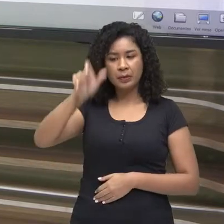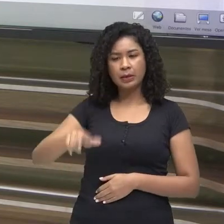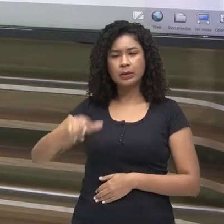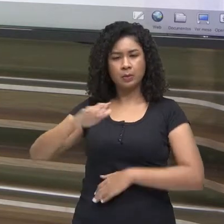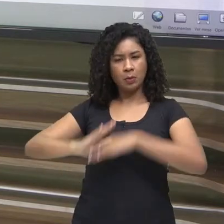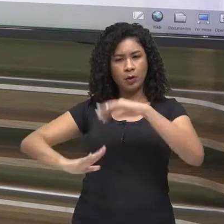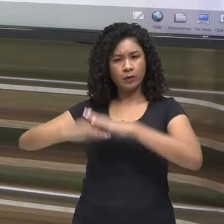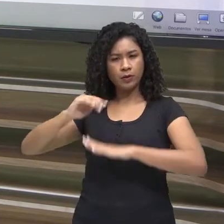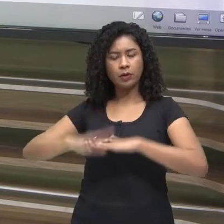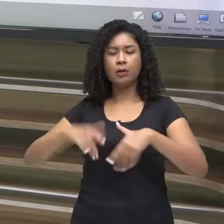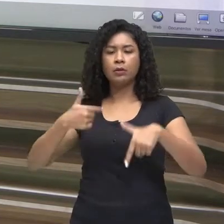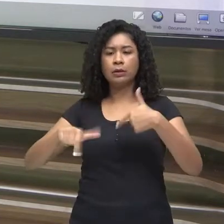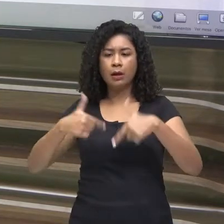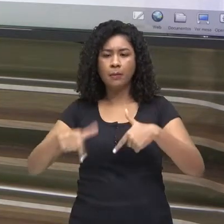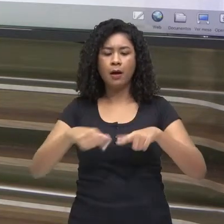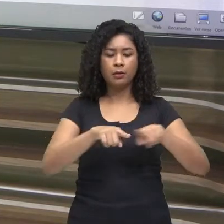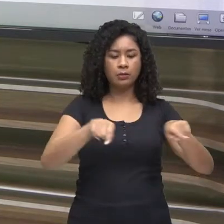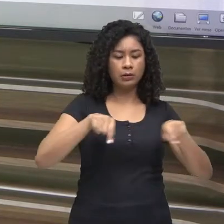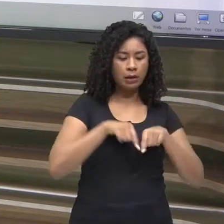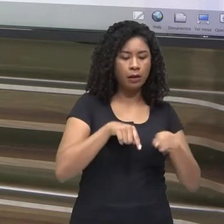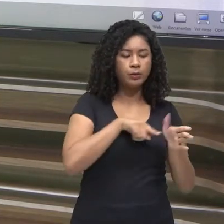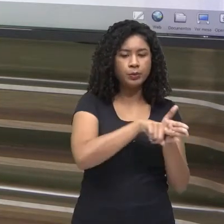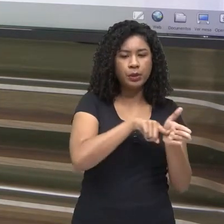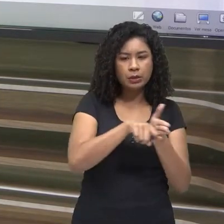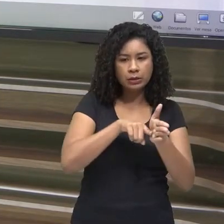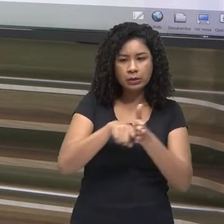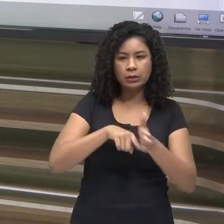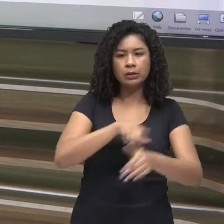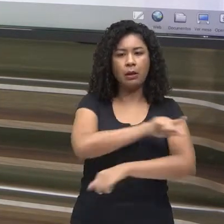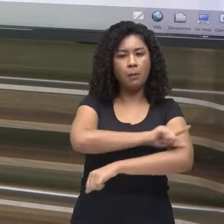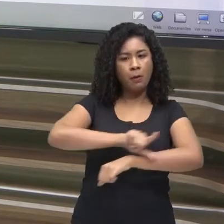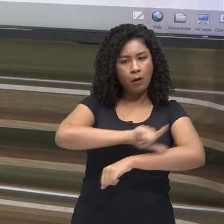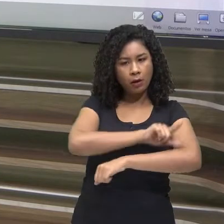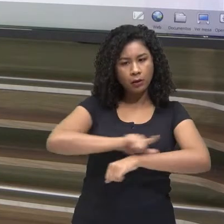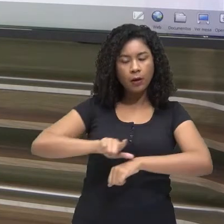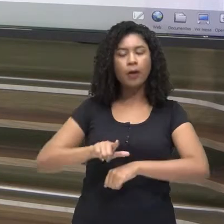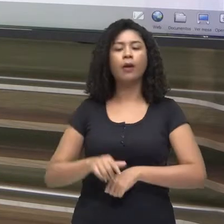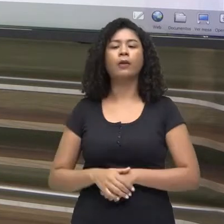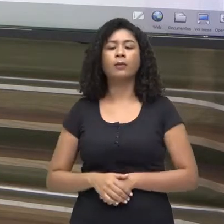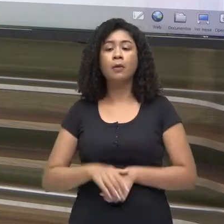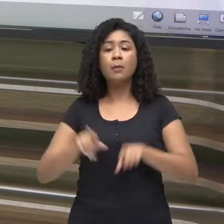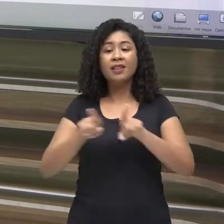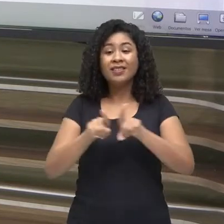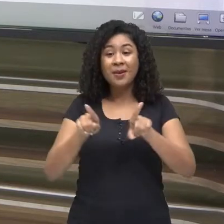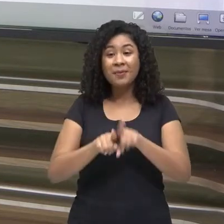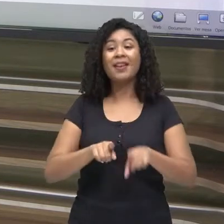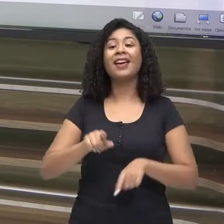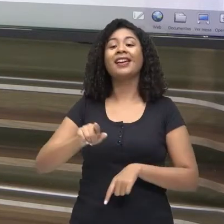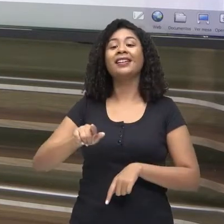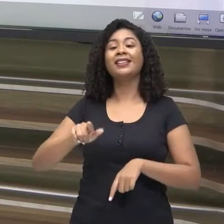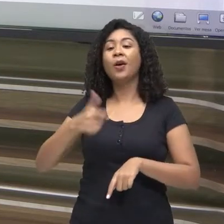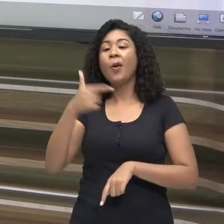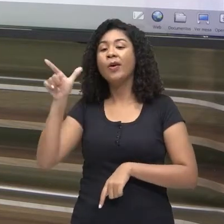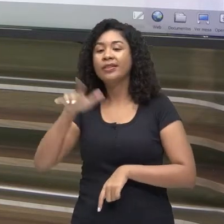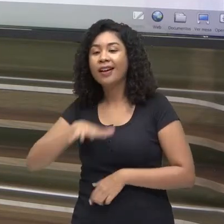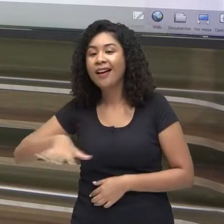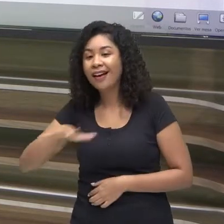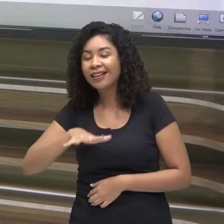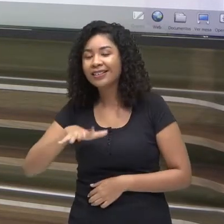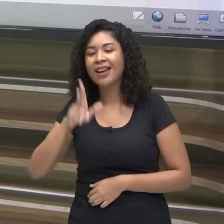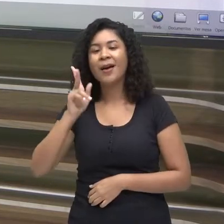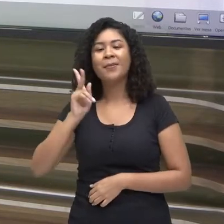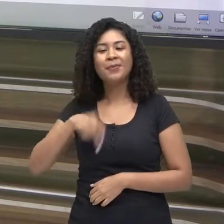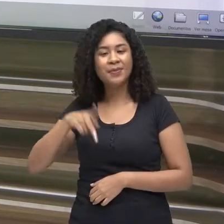nos laboratórios, nós temos os nossos queridos professores de química, né? Então, quem faz licenciatura